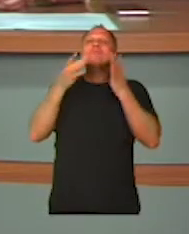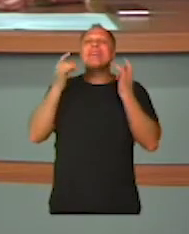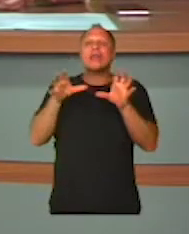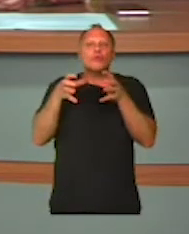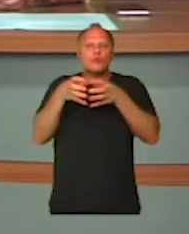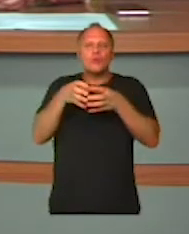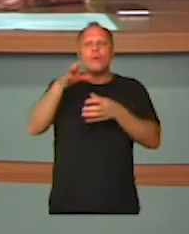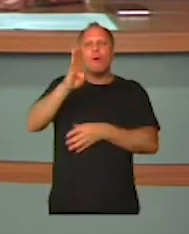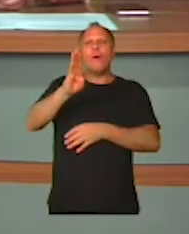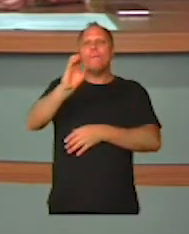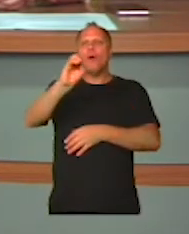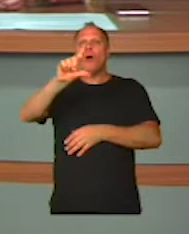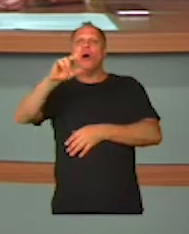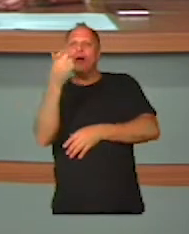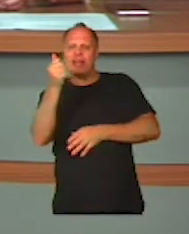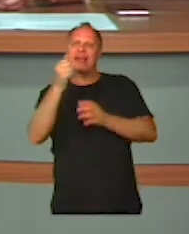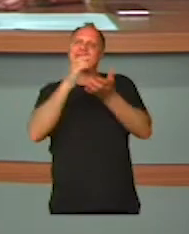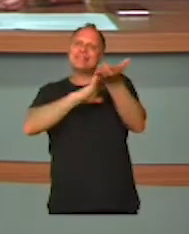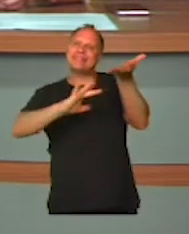Ilha, com 2 atores, que é